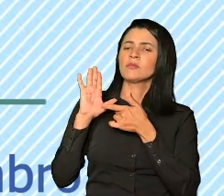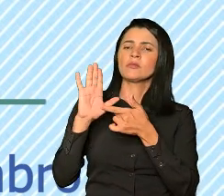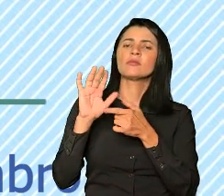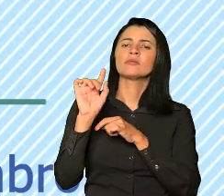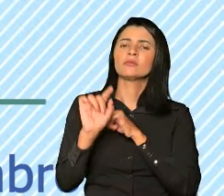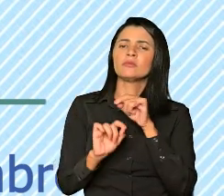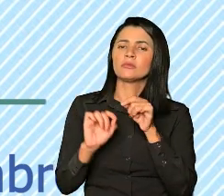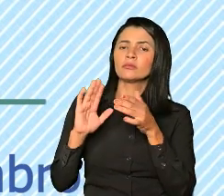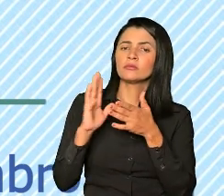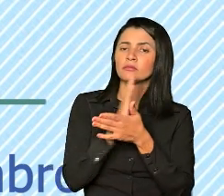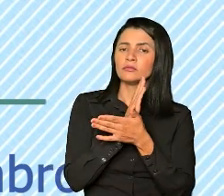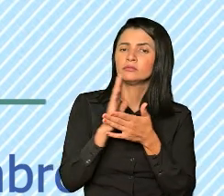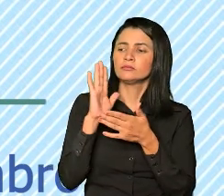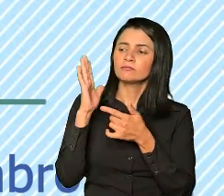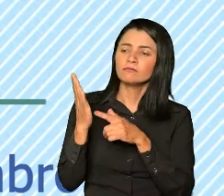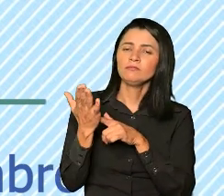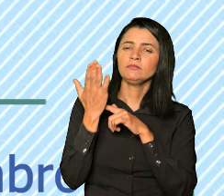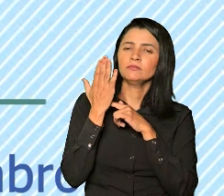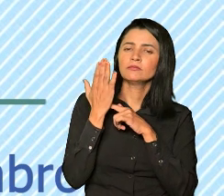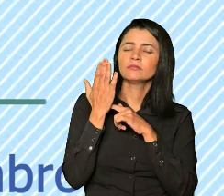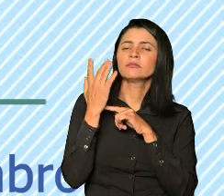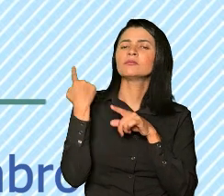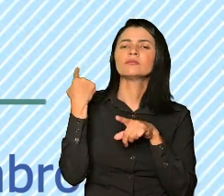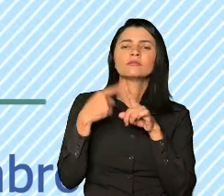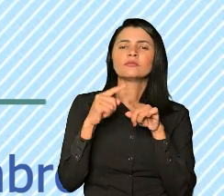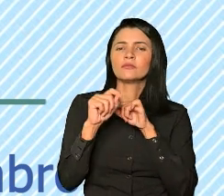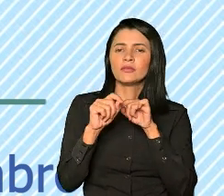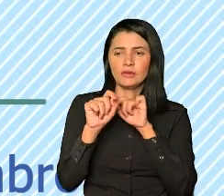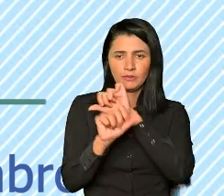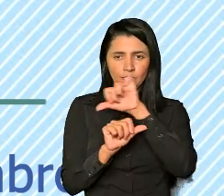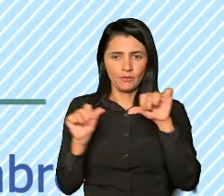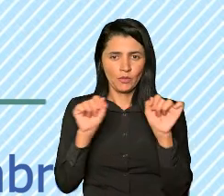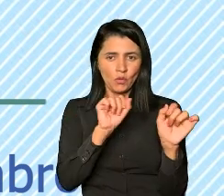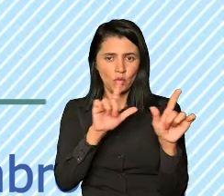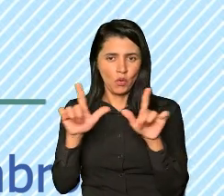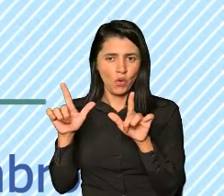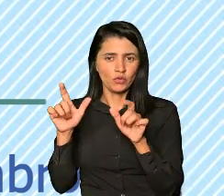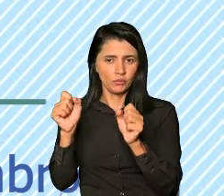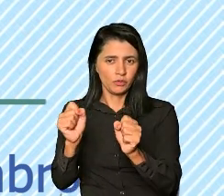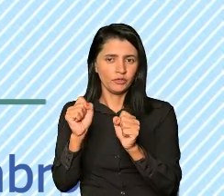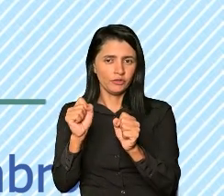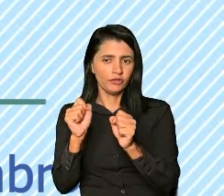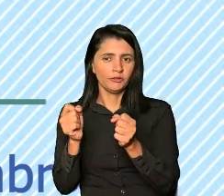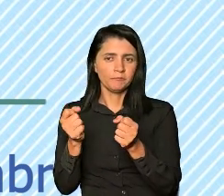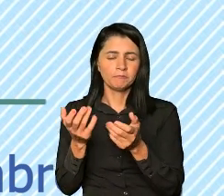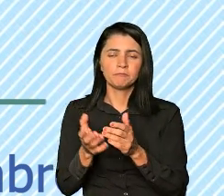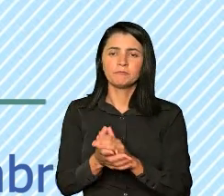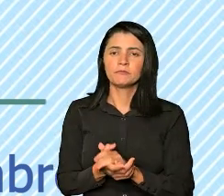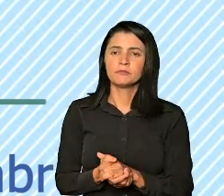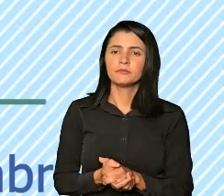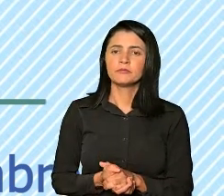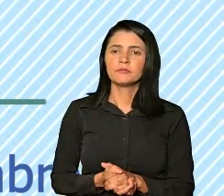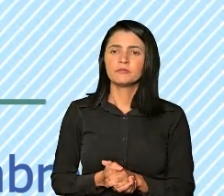aponta para alguns sinais. Isso porque, pode passar o próximo slide.